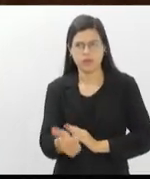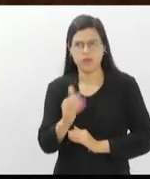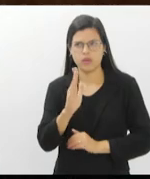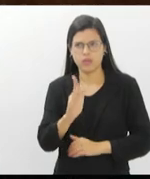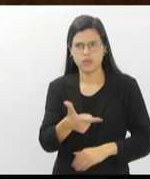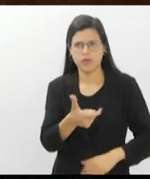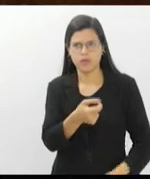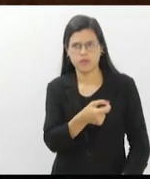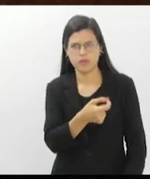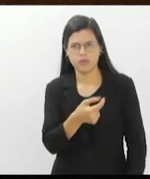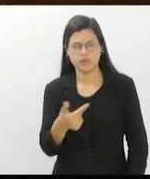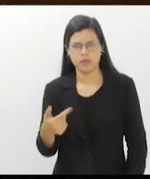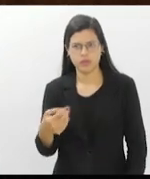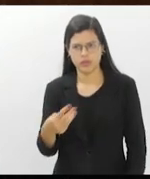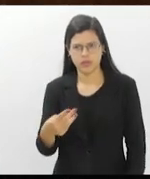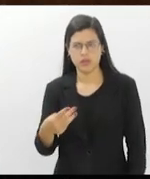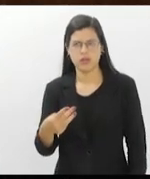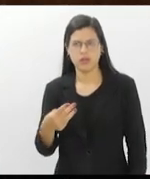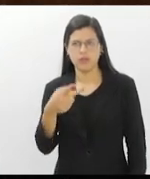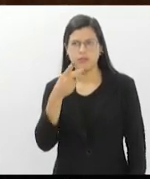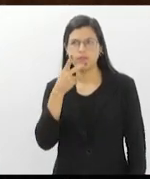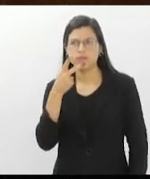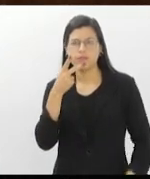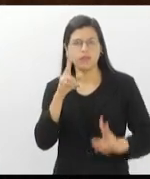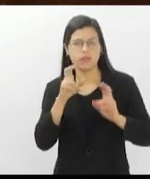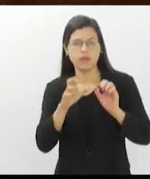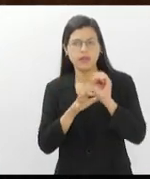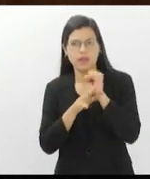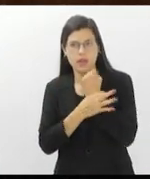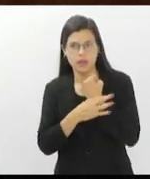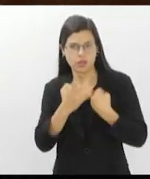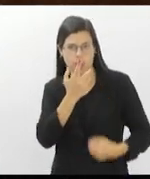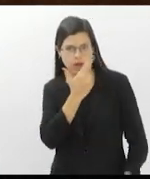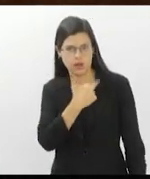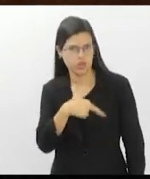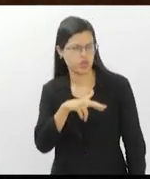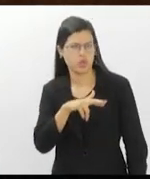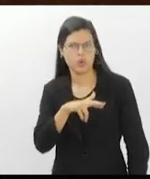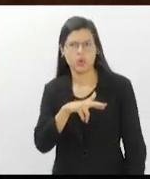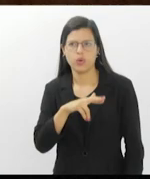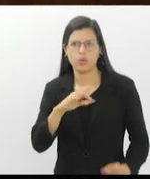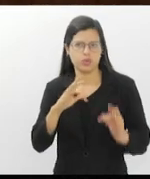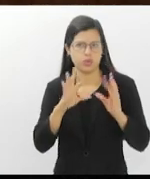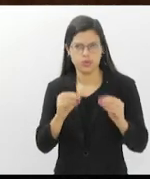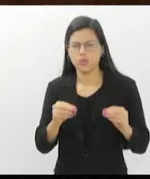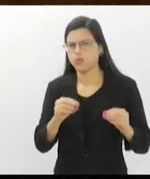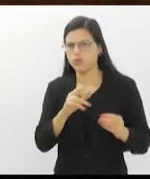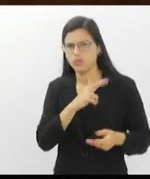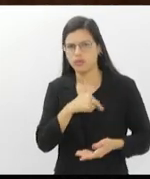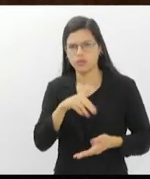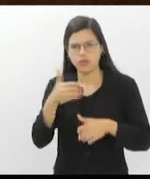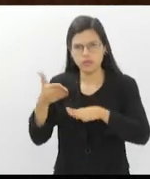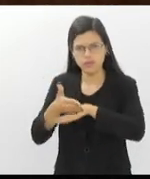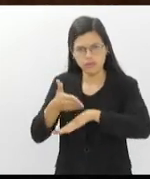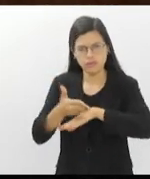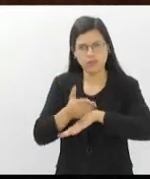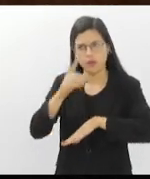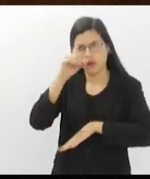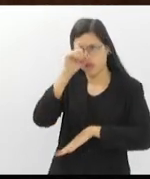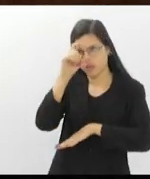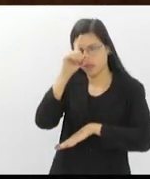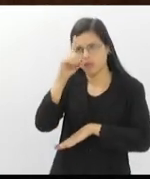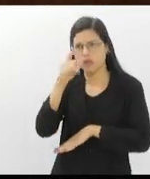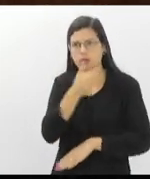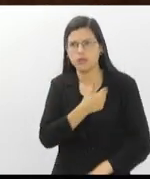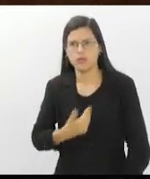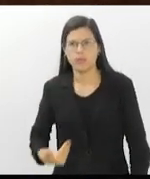642 de 23, que diz sobre a garantia aos religiosos de todas as confissões de acesso aos hospitais da rede